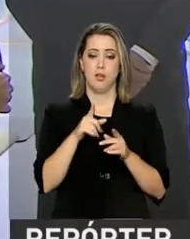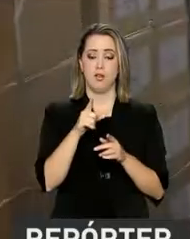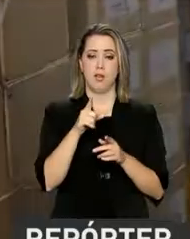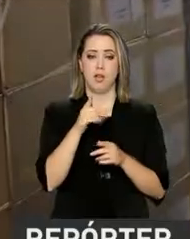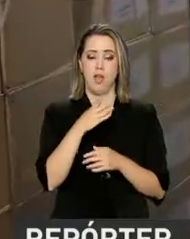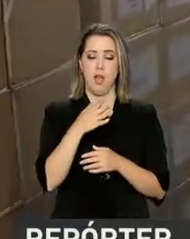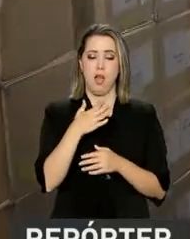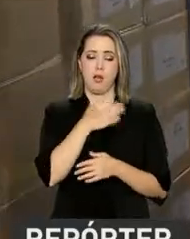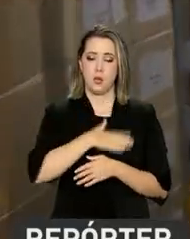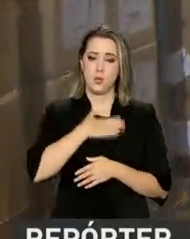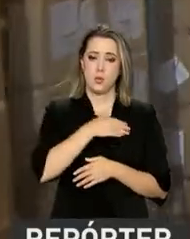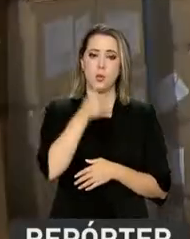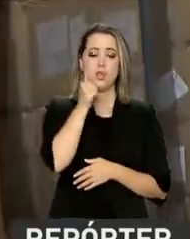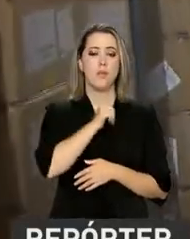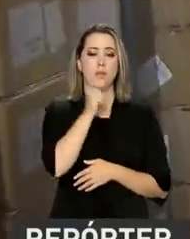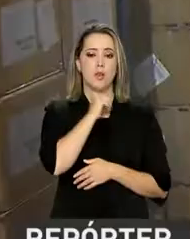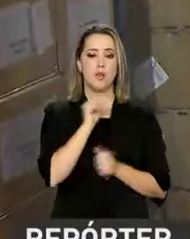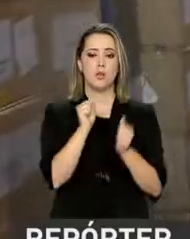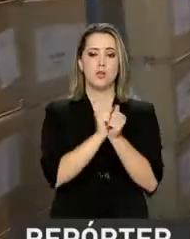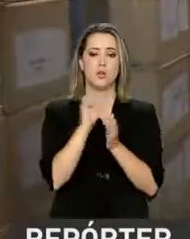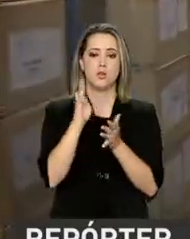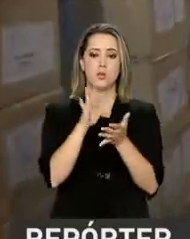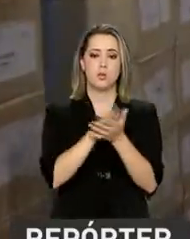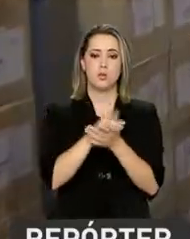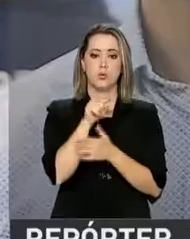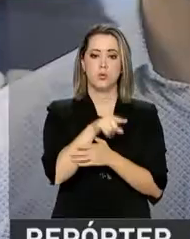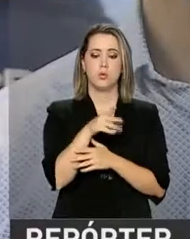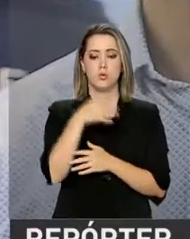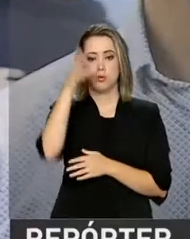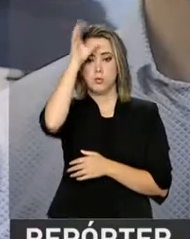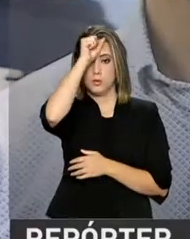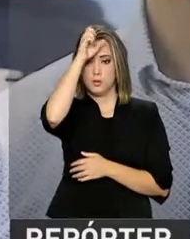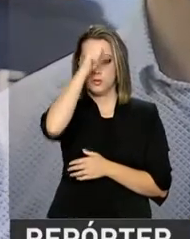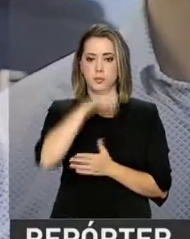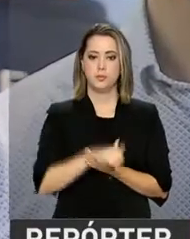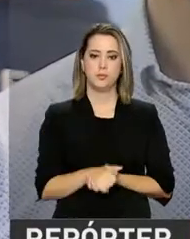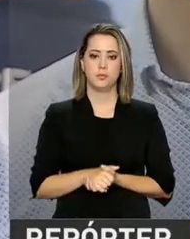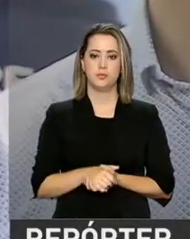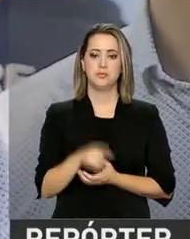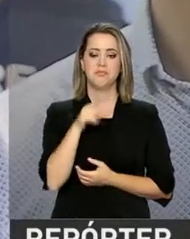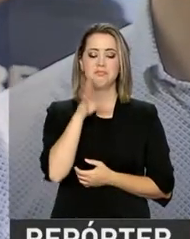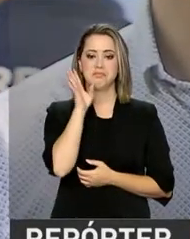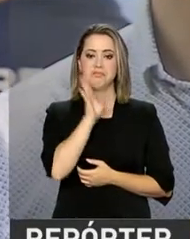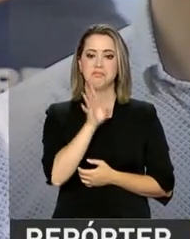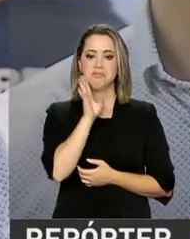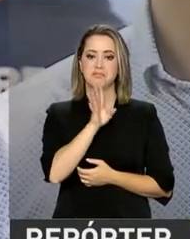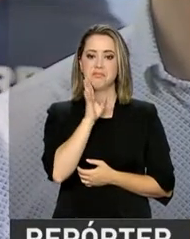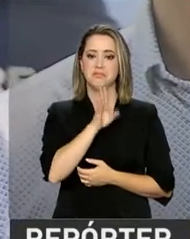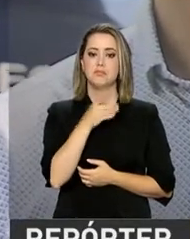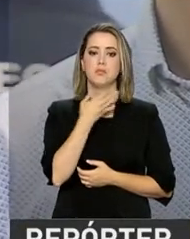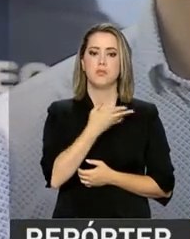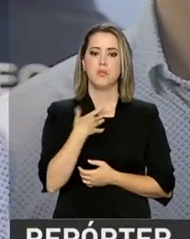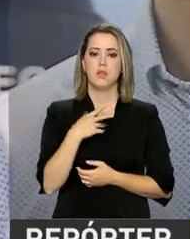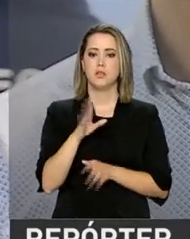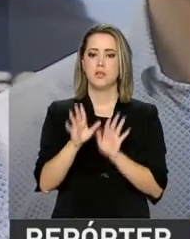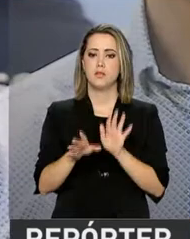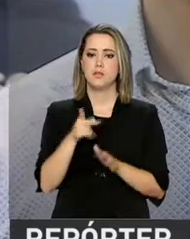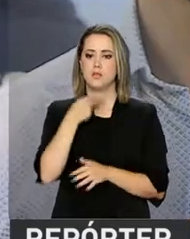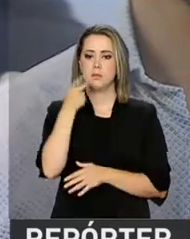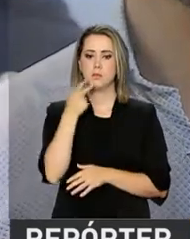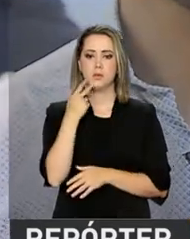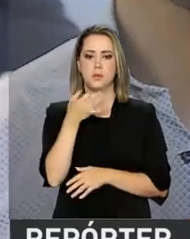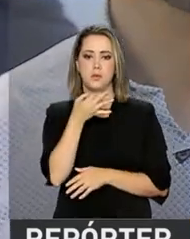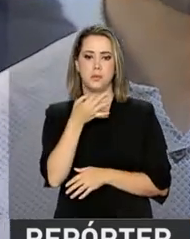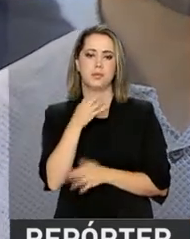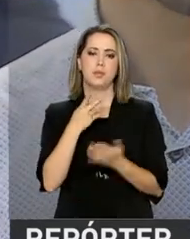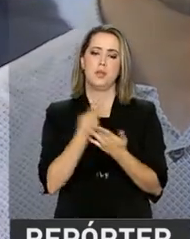aprender mais sobre o trabalho da receita federal quem muito legal que essas criticam muito em siglas cachorro e se vê que